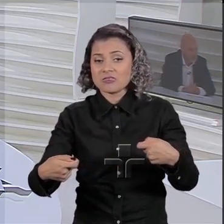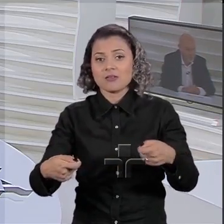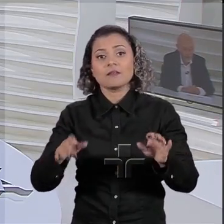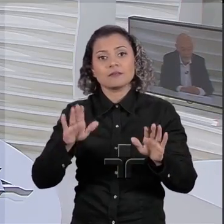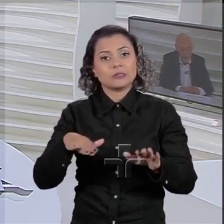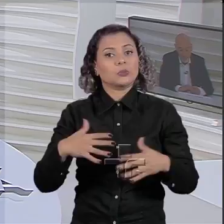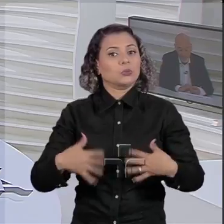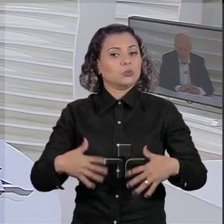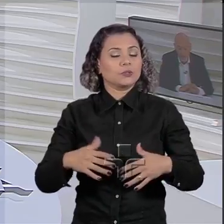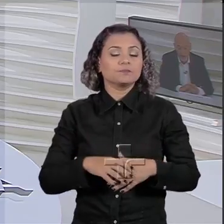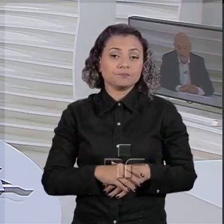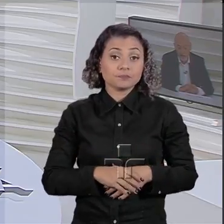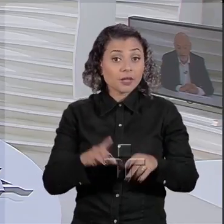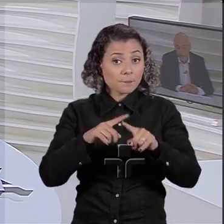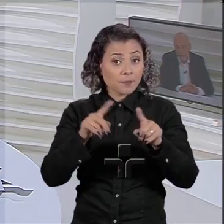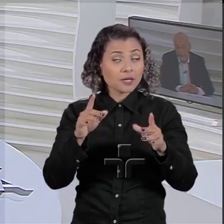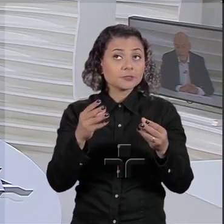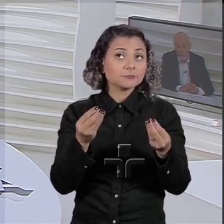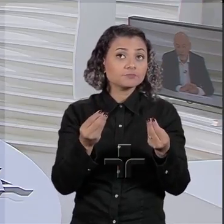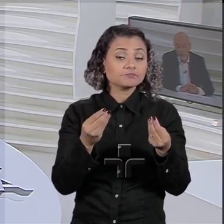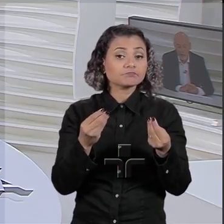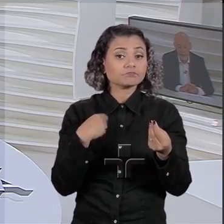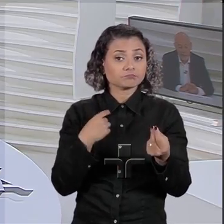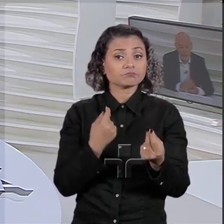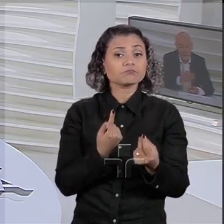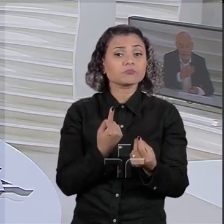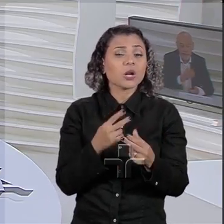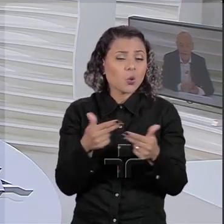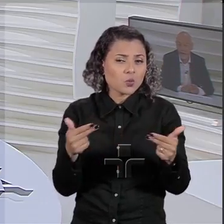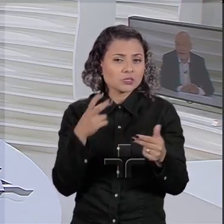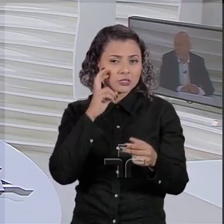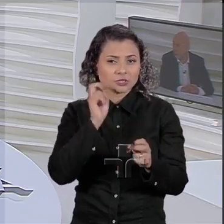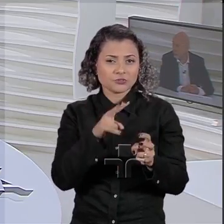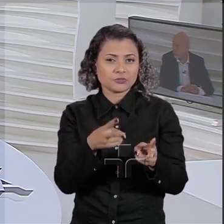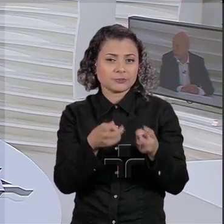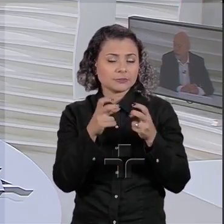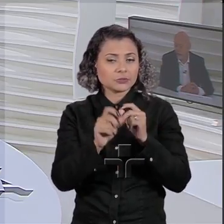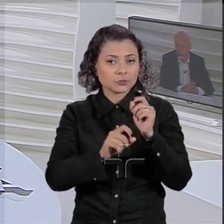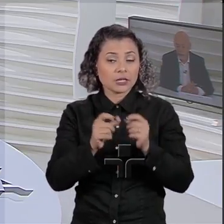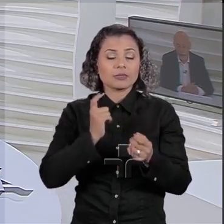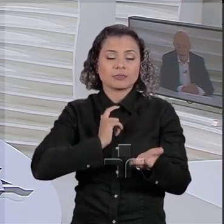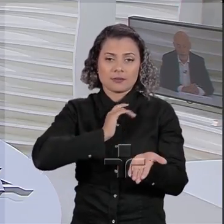altíssimo nível. Mas uma das coisas que a gente vê, por exemplo, a gente tem gastos